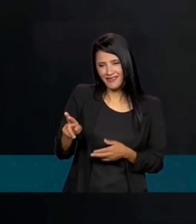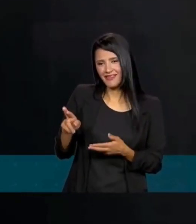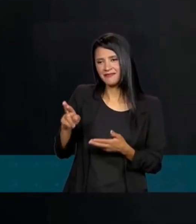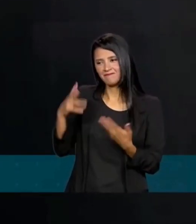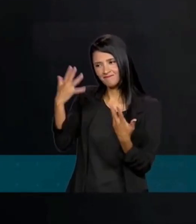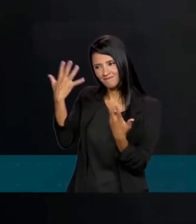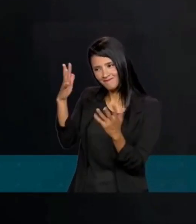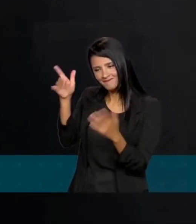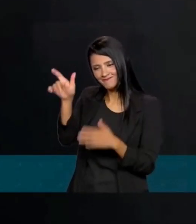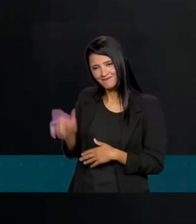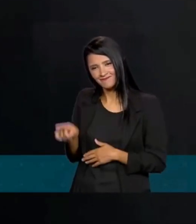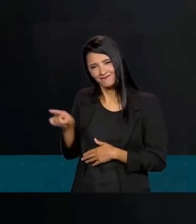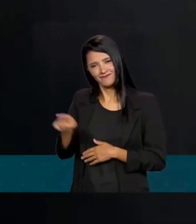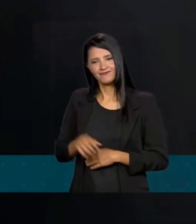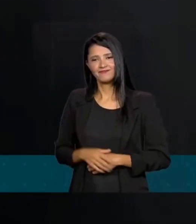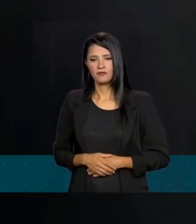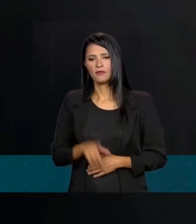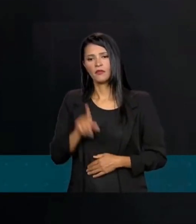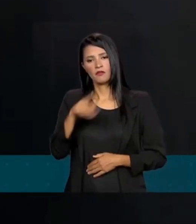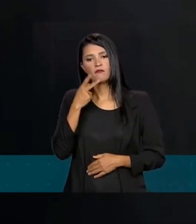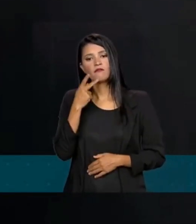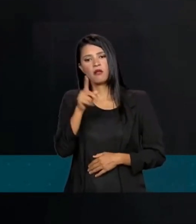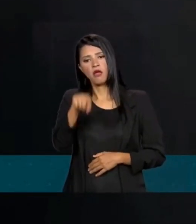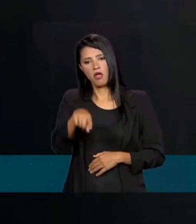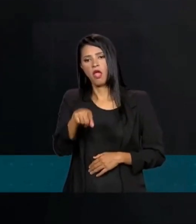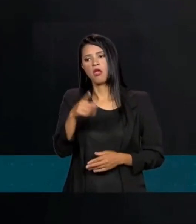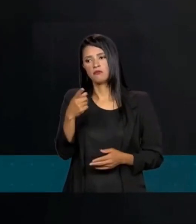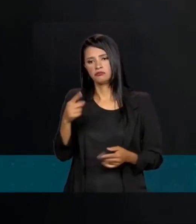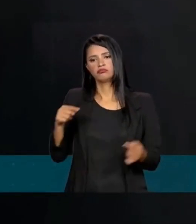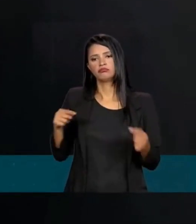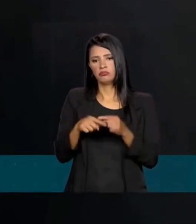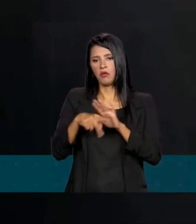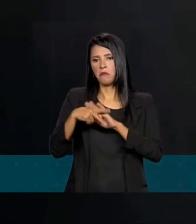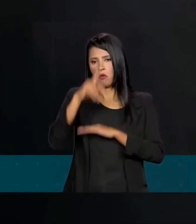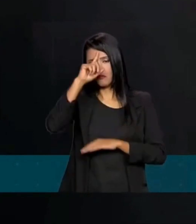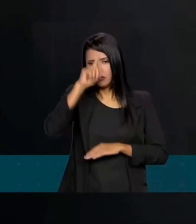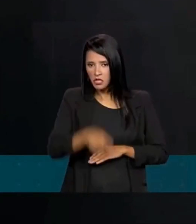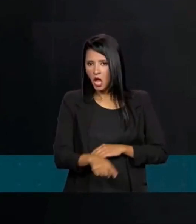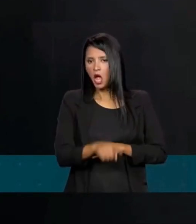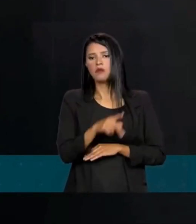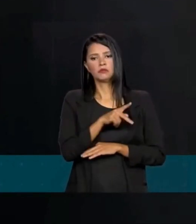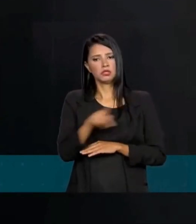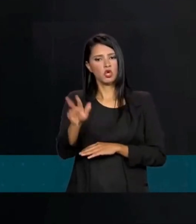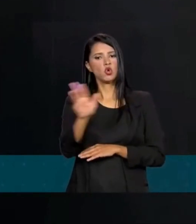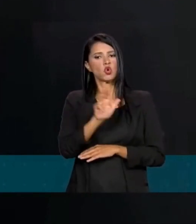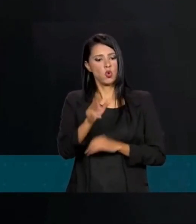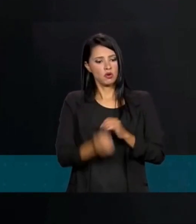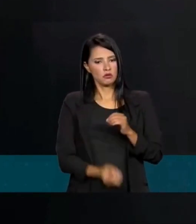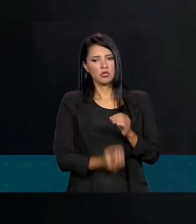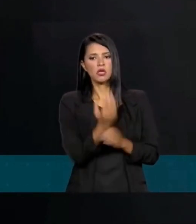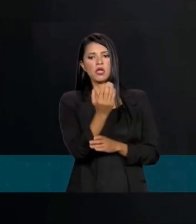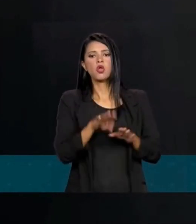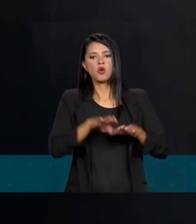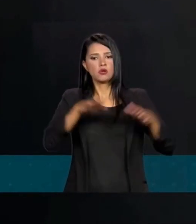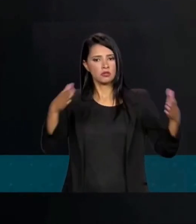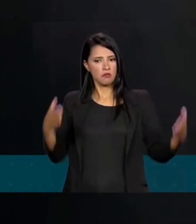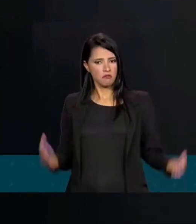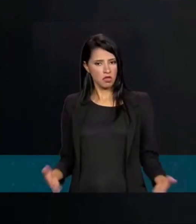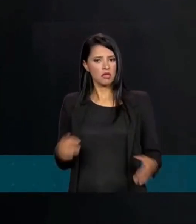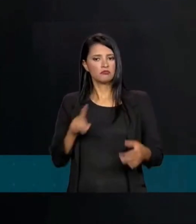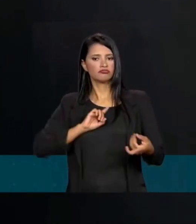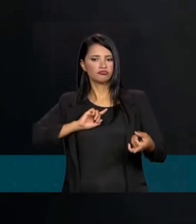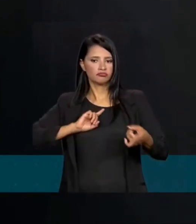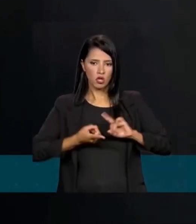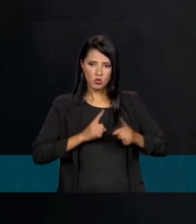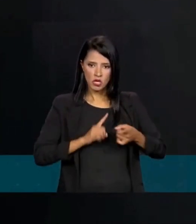essa iniciativa, dizer que essa é uma determinação do presidente Lula, que criou essa mesa de negociação permanente no primeiro mandato